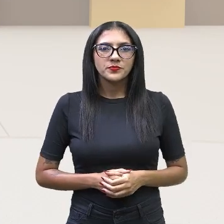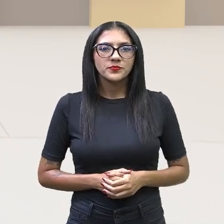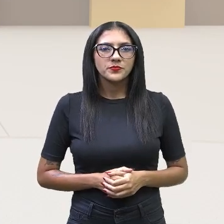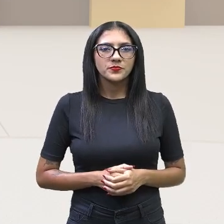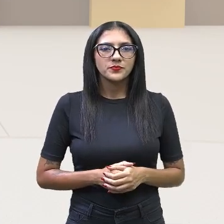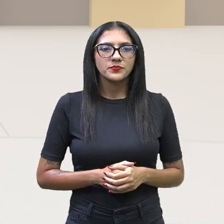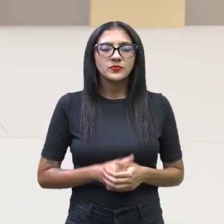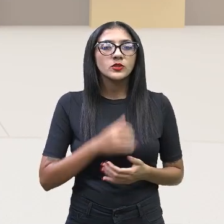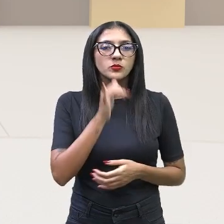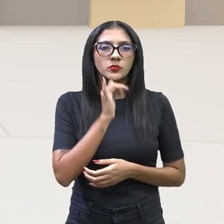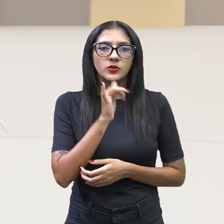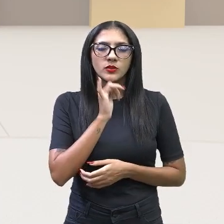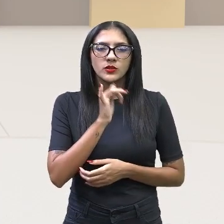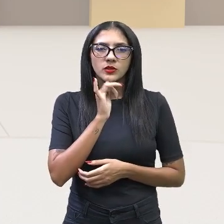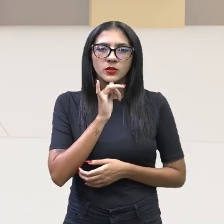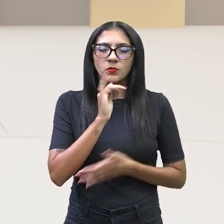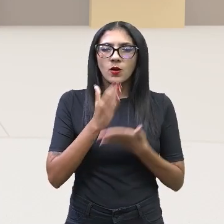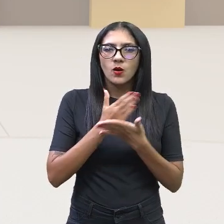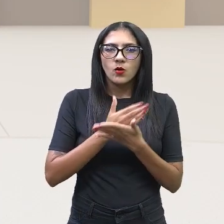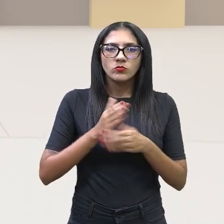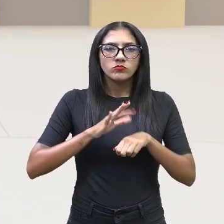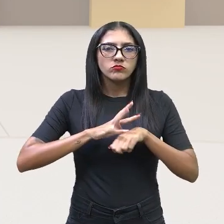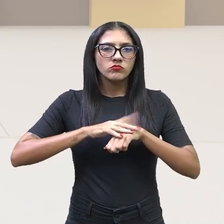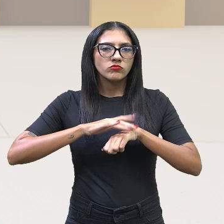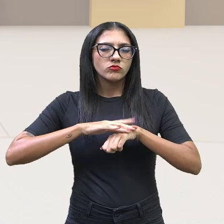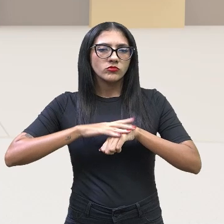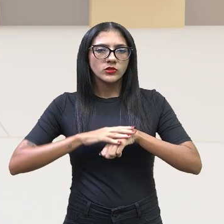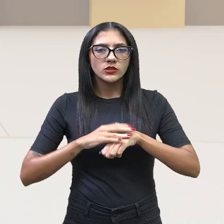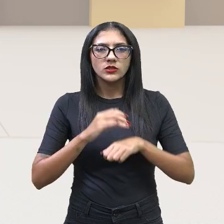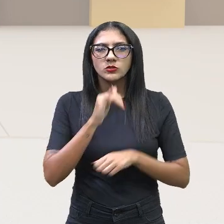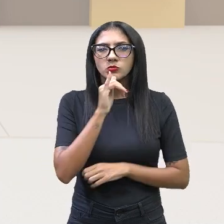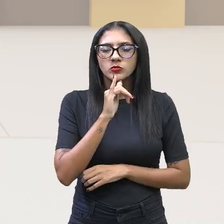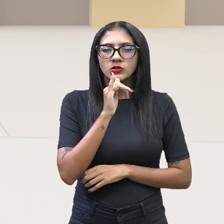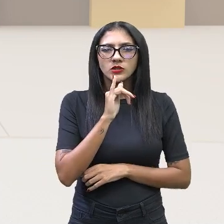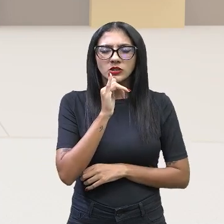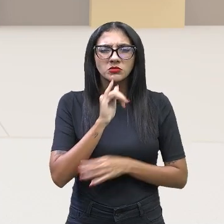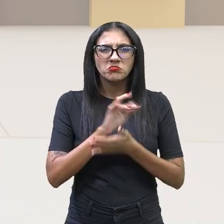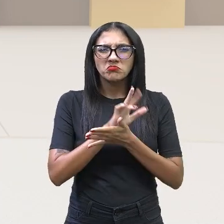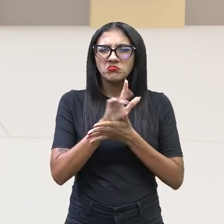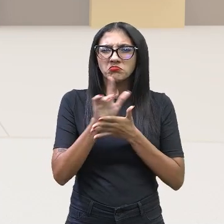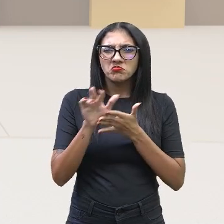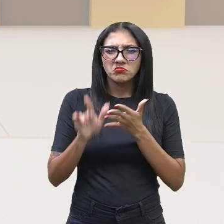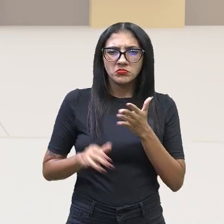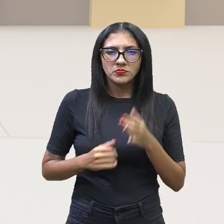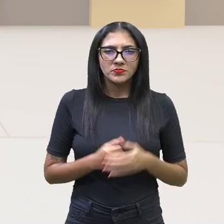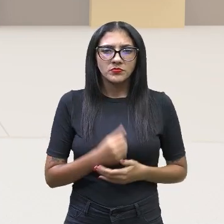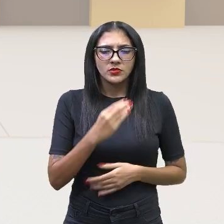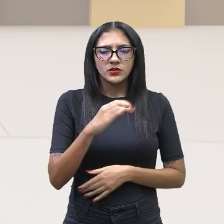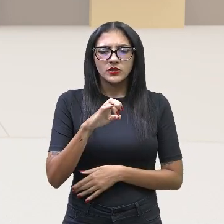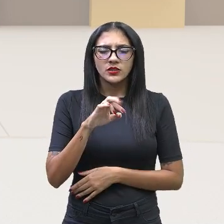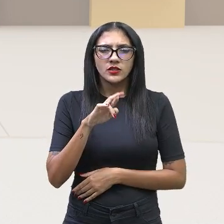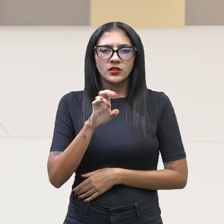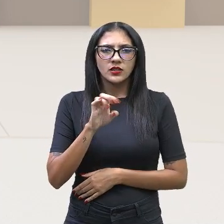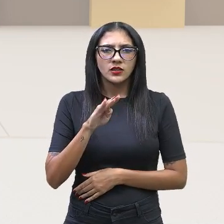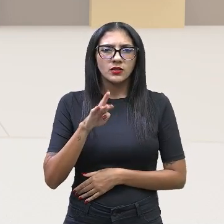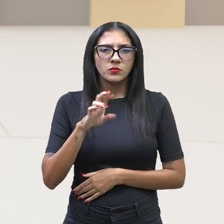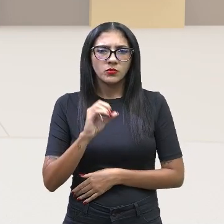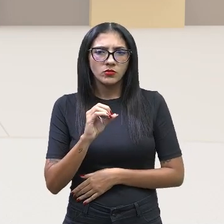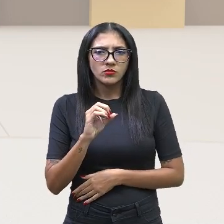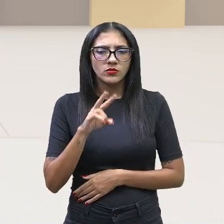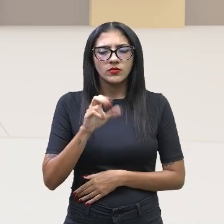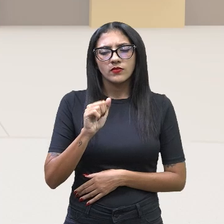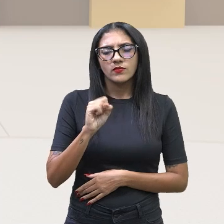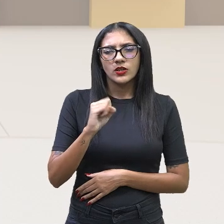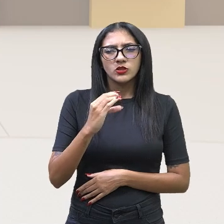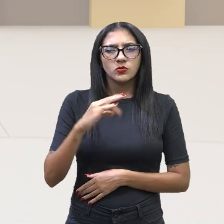temos aí, por exemplo, a doença, ou melhor, as doenças cerebrovasculares. Como que